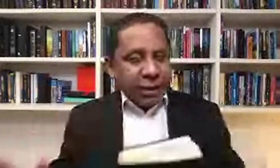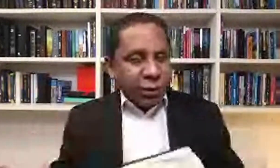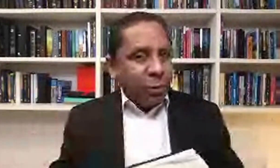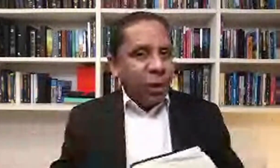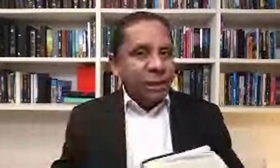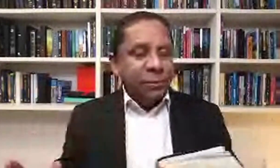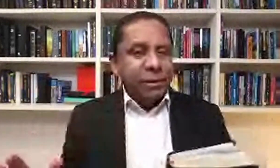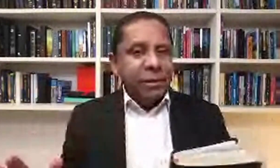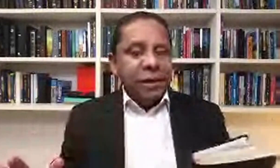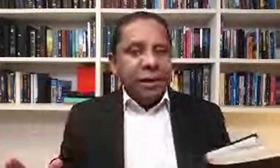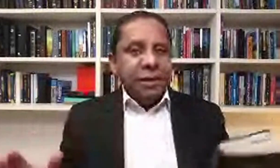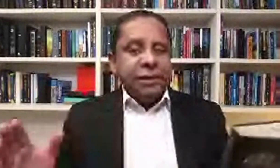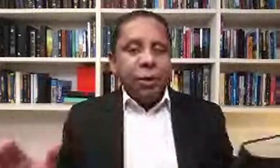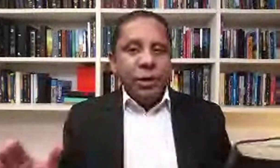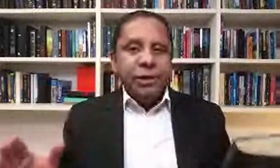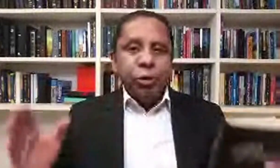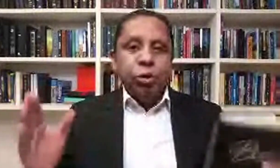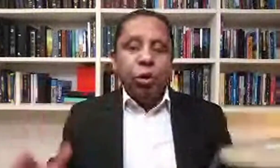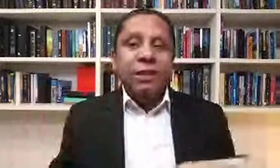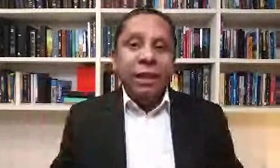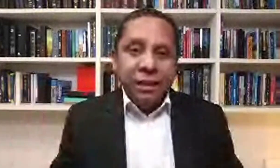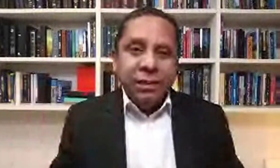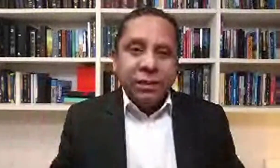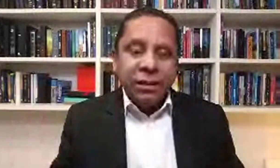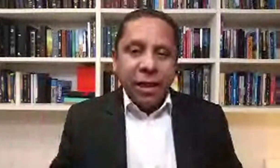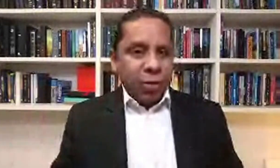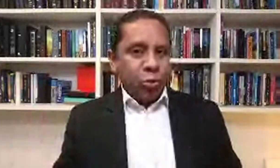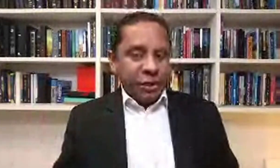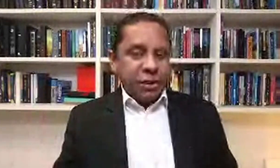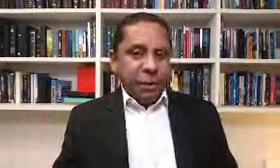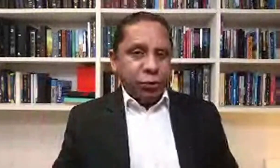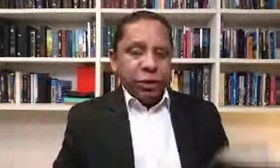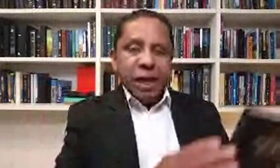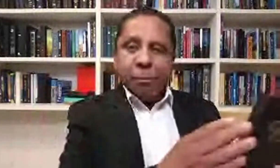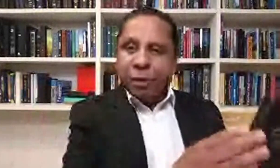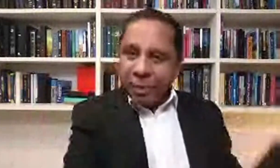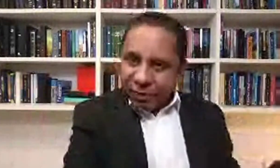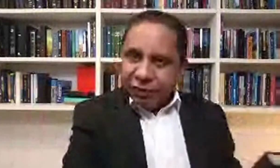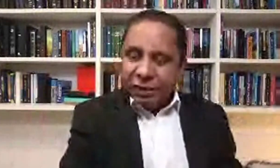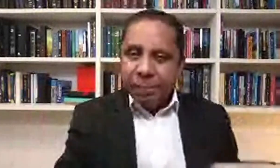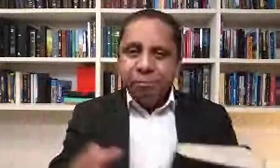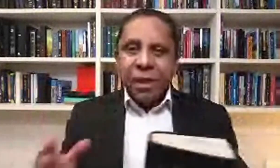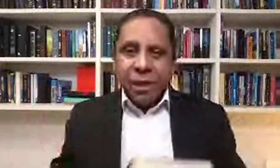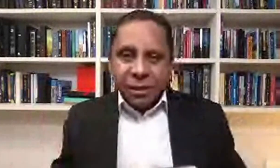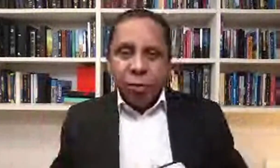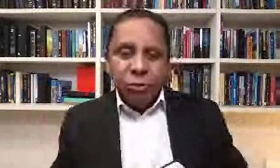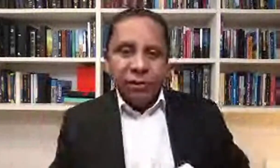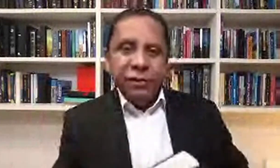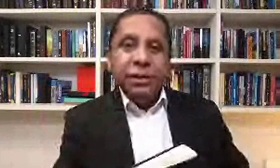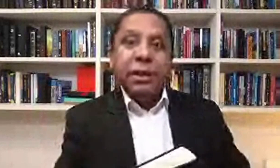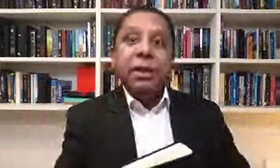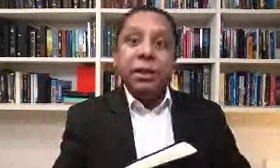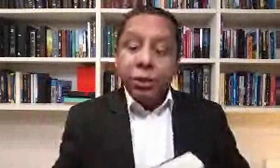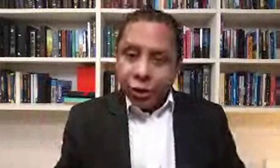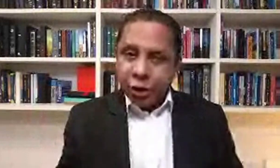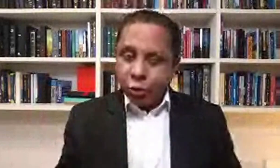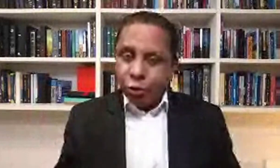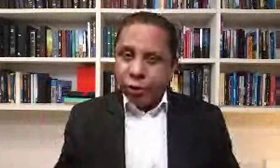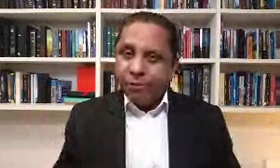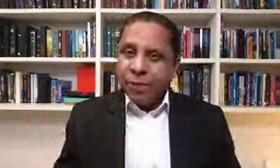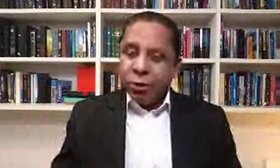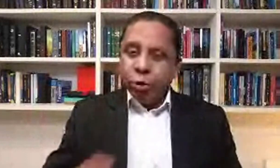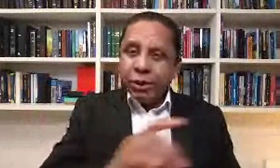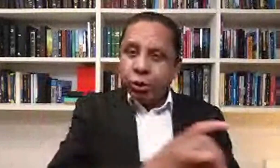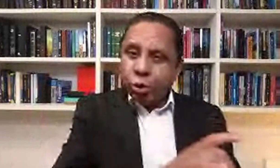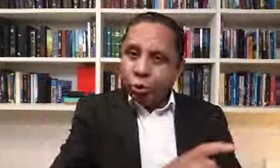as sete igrejas do Apocalipse, estão entre os dois grandes acontecimentos, a primeira vinda e a segunda vinda de